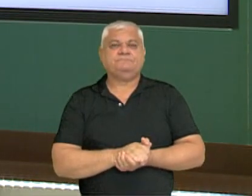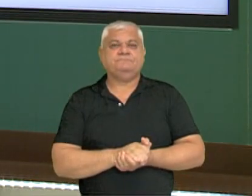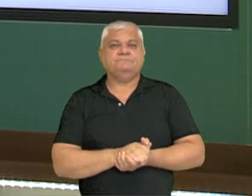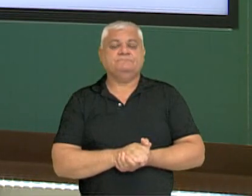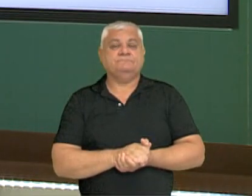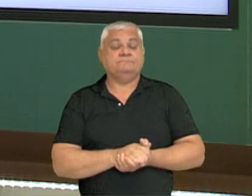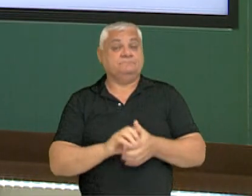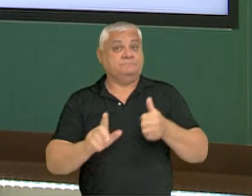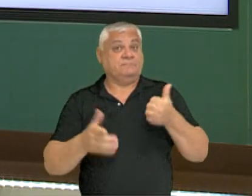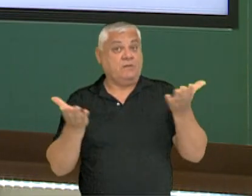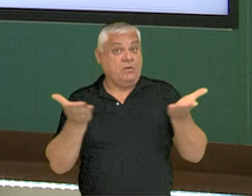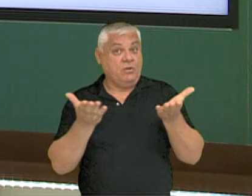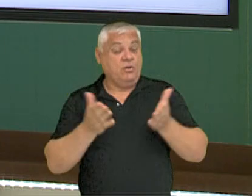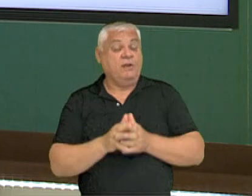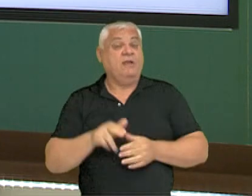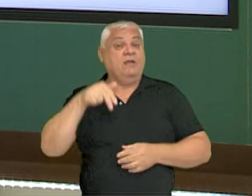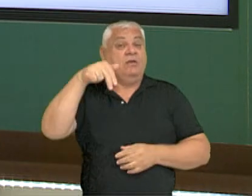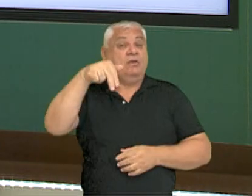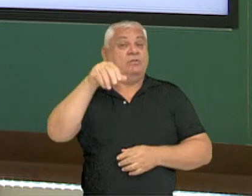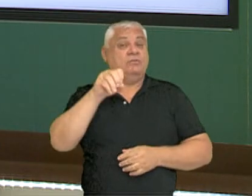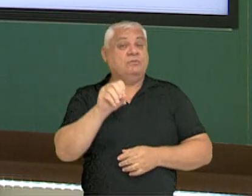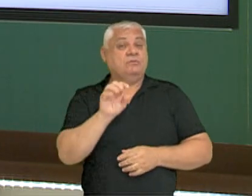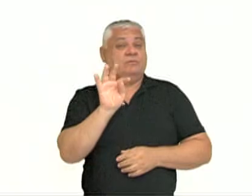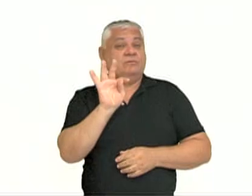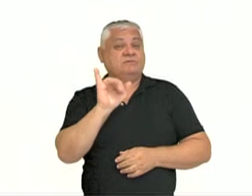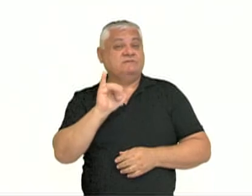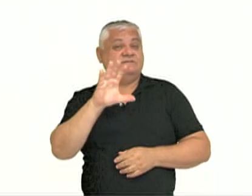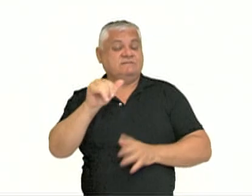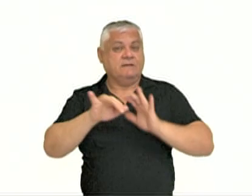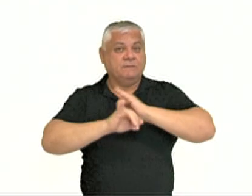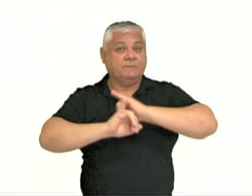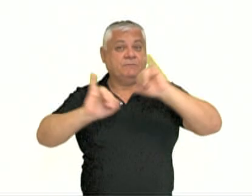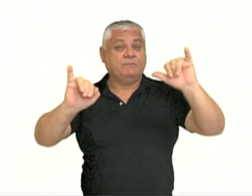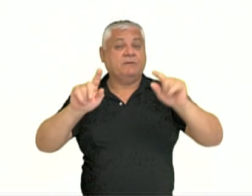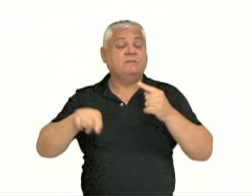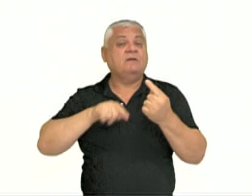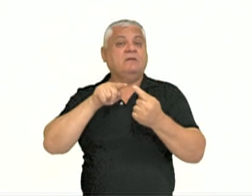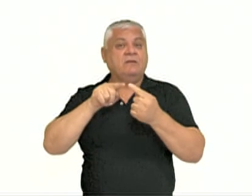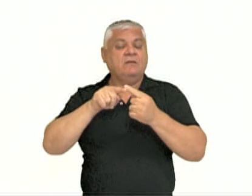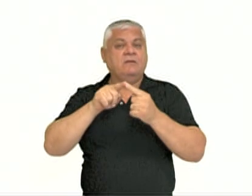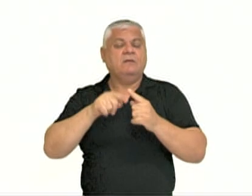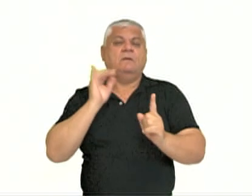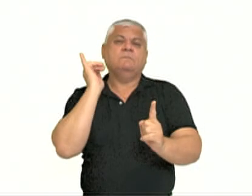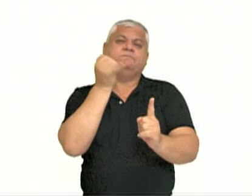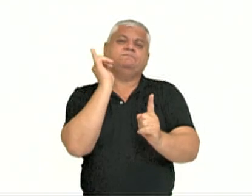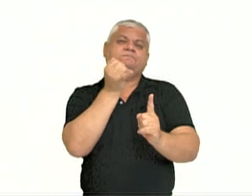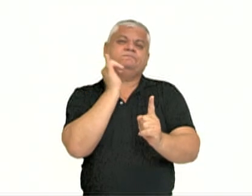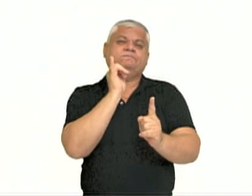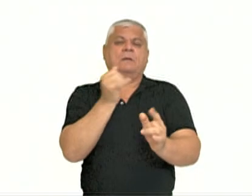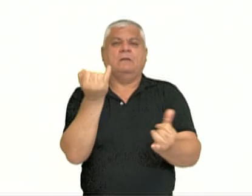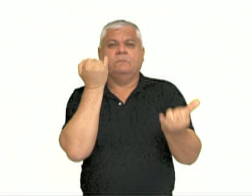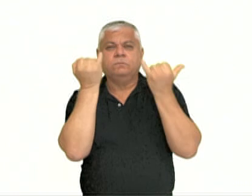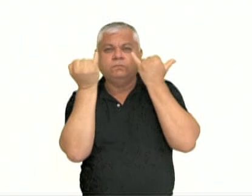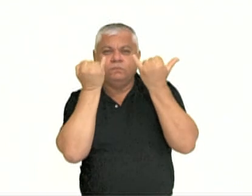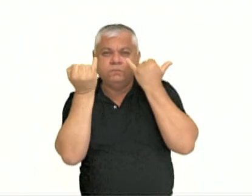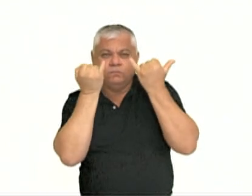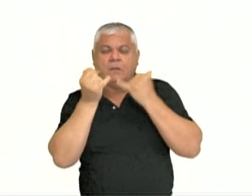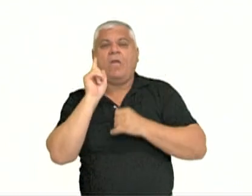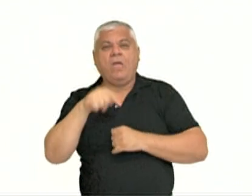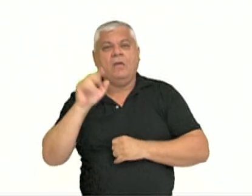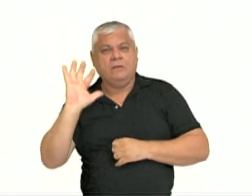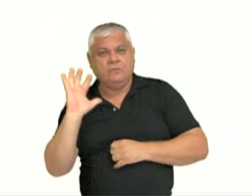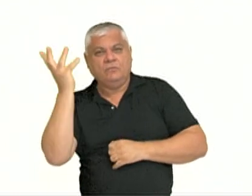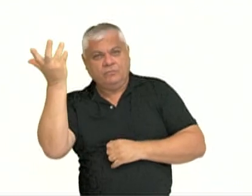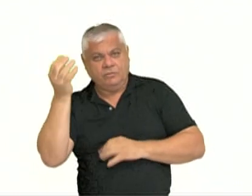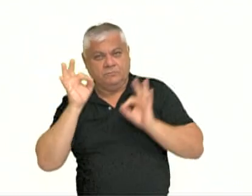Falamos então agora sobre a notícia. Ela tem como objetivo informar o leitor sobre um acontecimento,